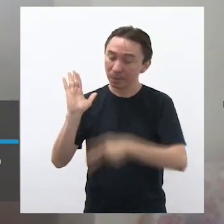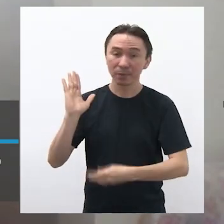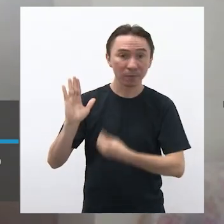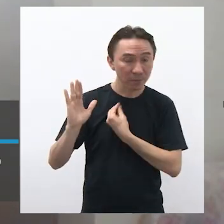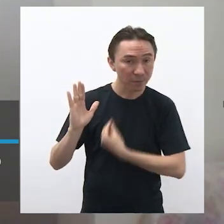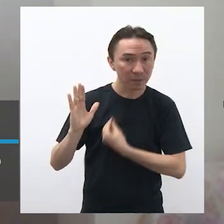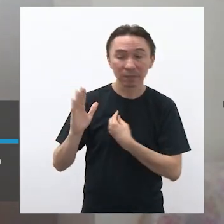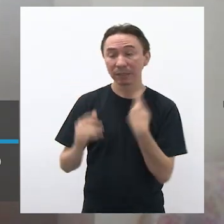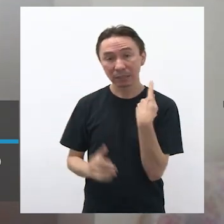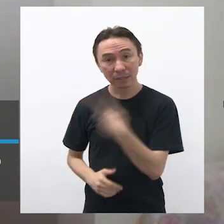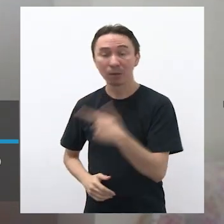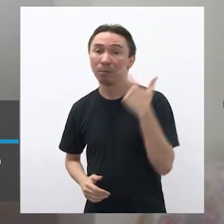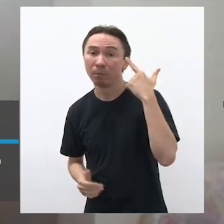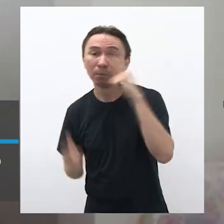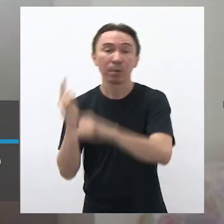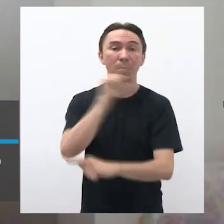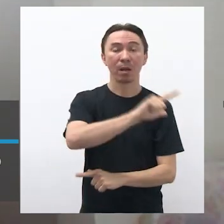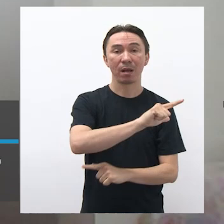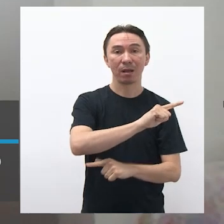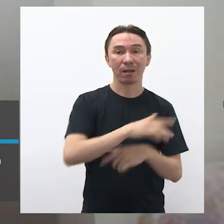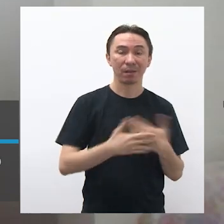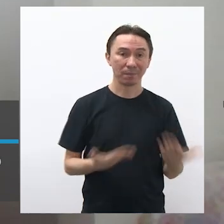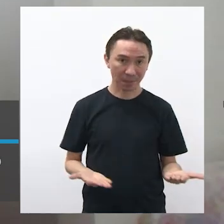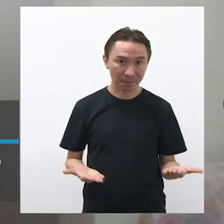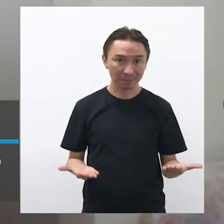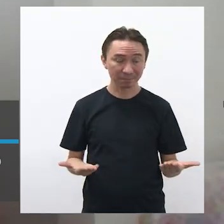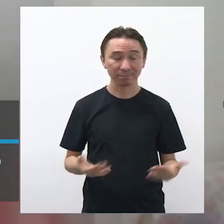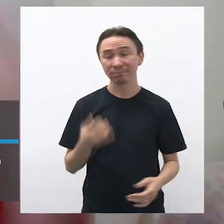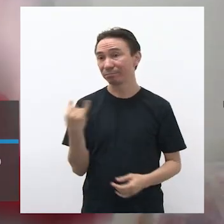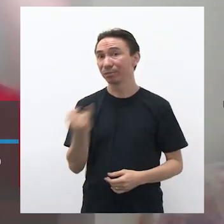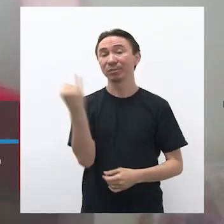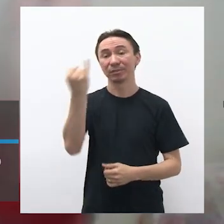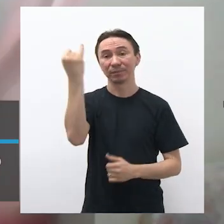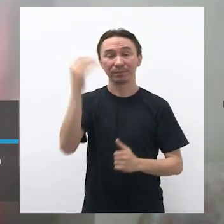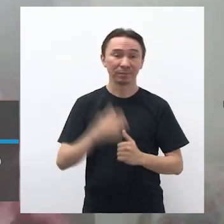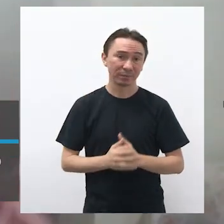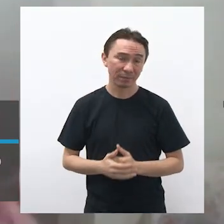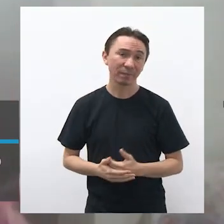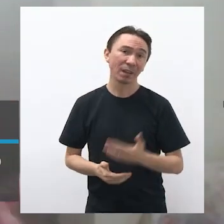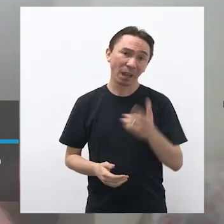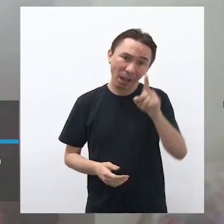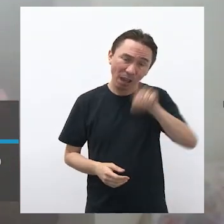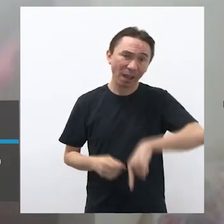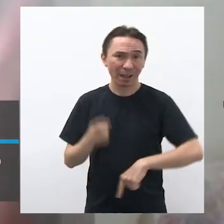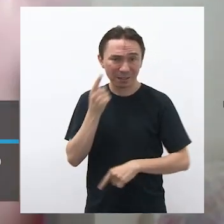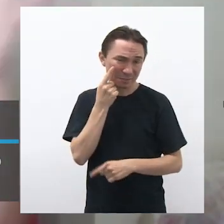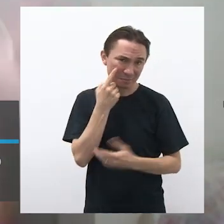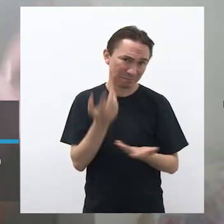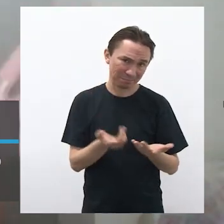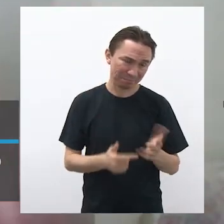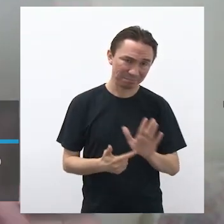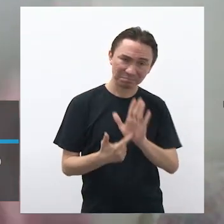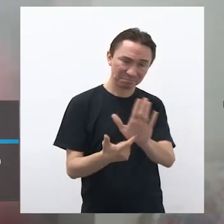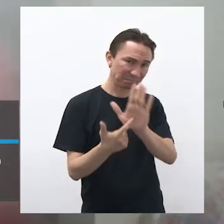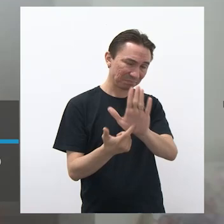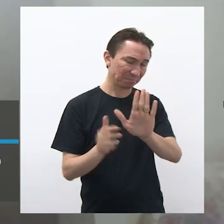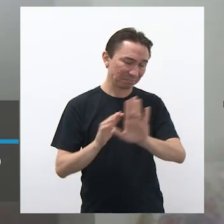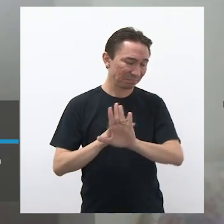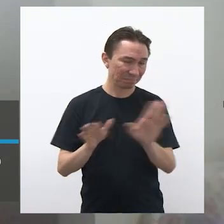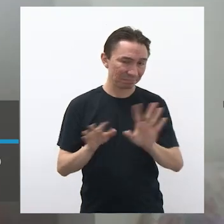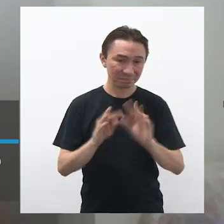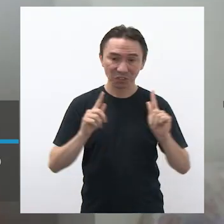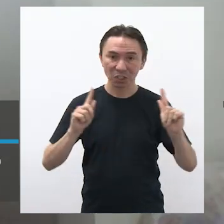ou seus projetos de vida realizados. Então, essa foi uma olhada geral, e aí eu só queria ressaltar, por que